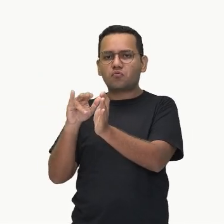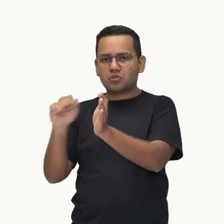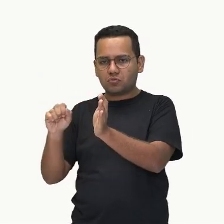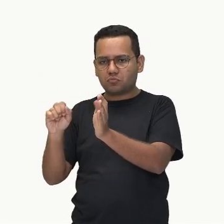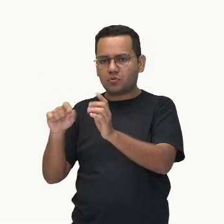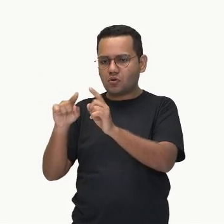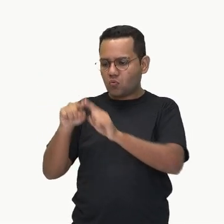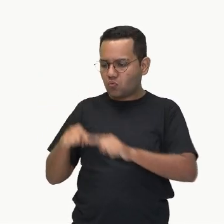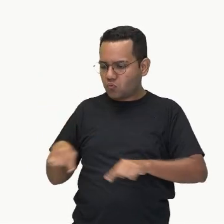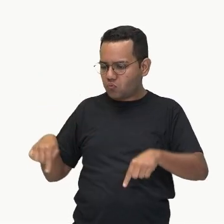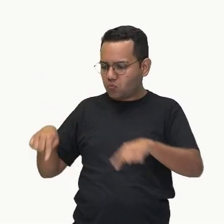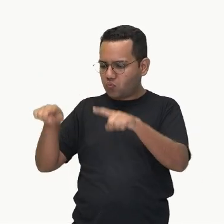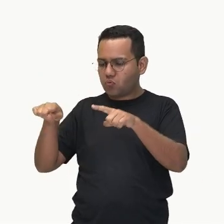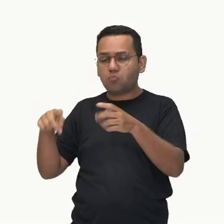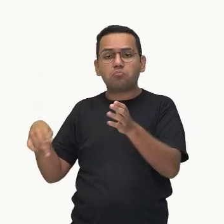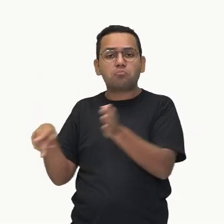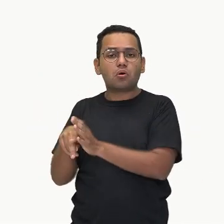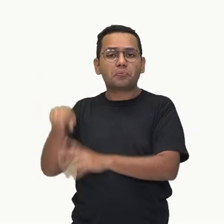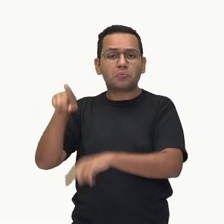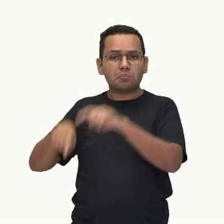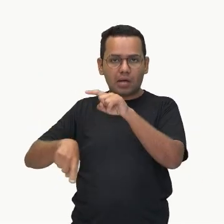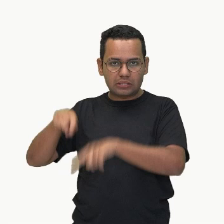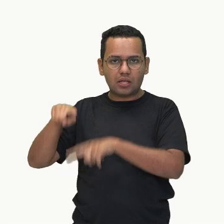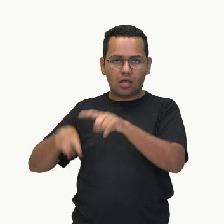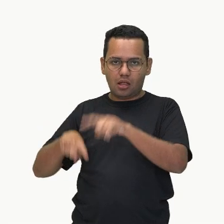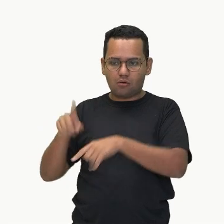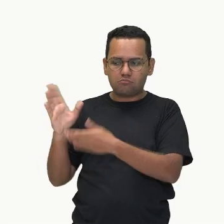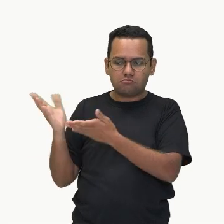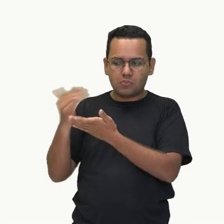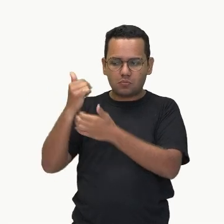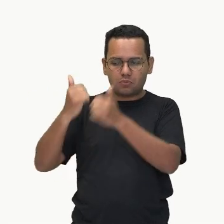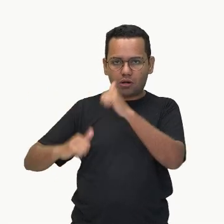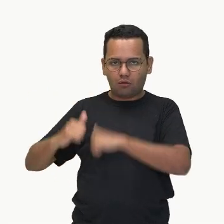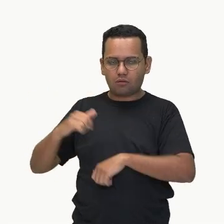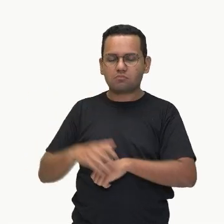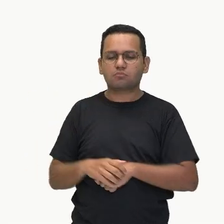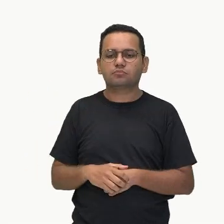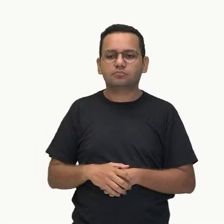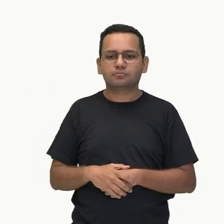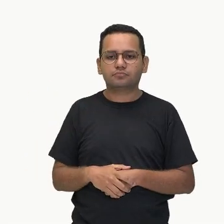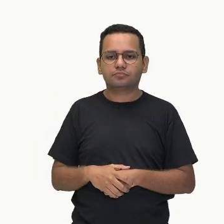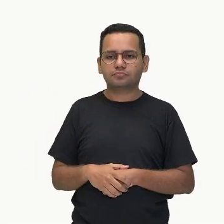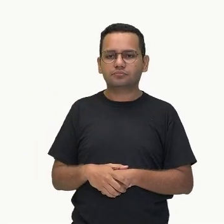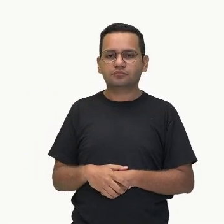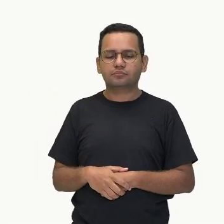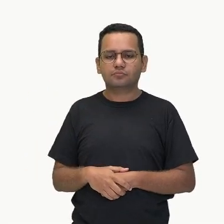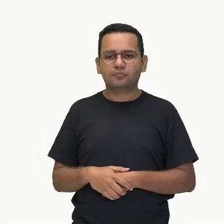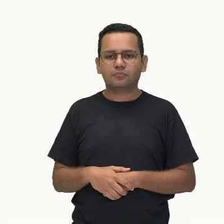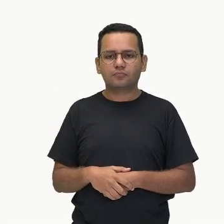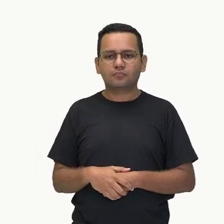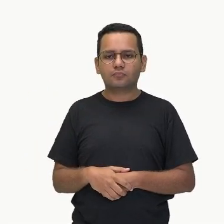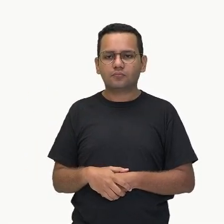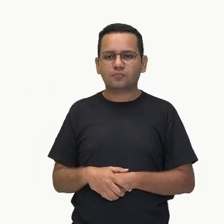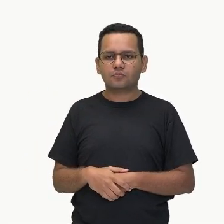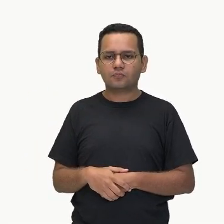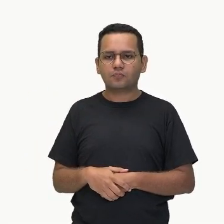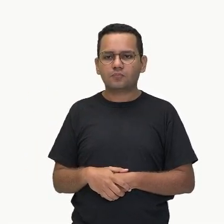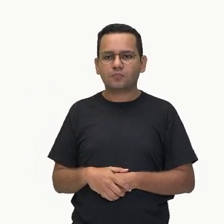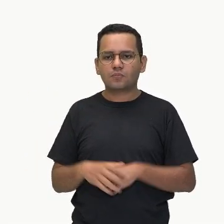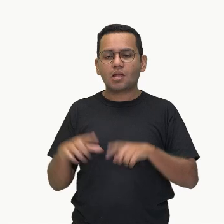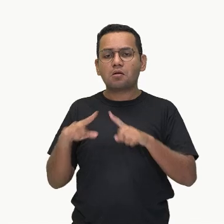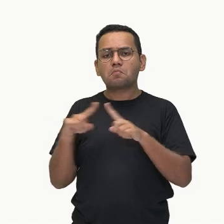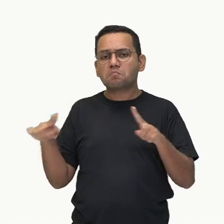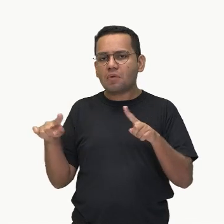Aqui embaixo um recipiente, que é para coletar aquilo que vai ser filtrado. Tá? E como o filtro ele constitui uma